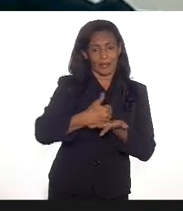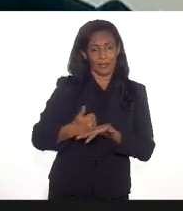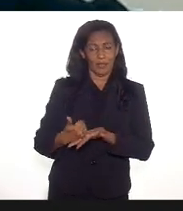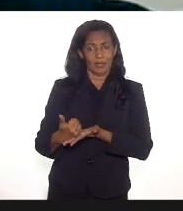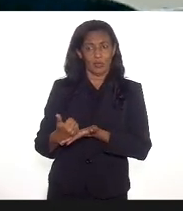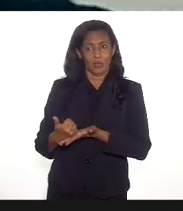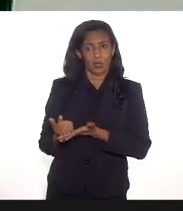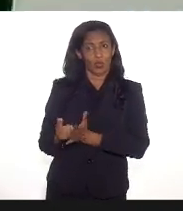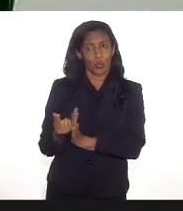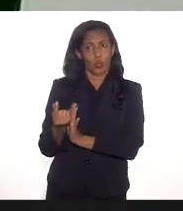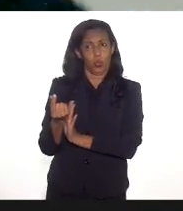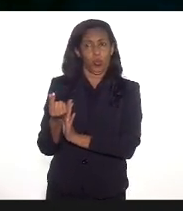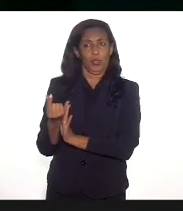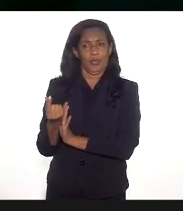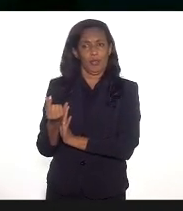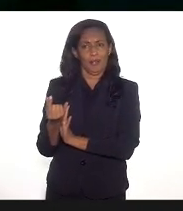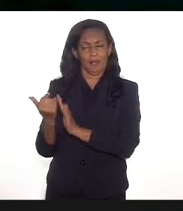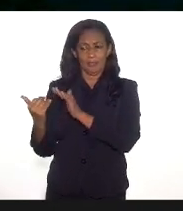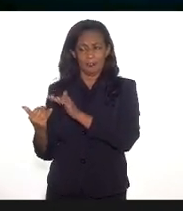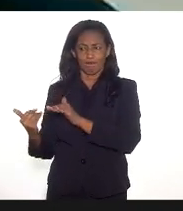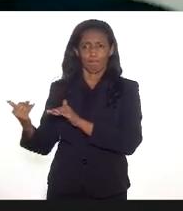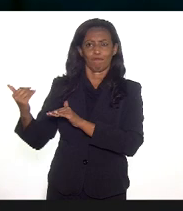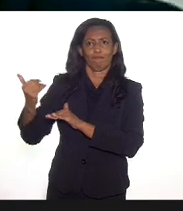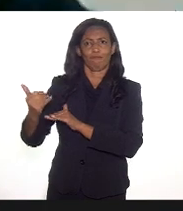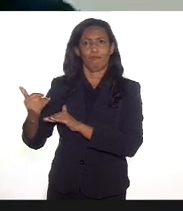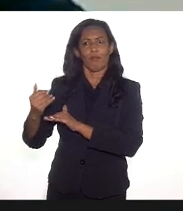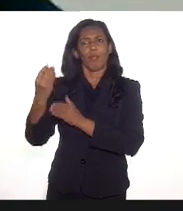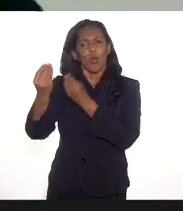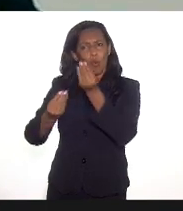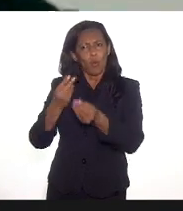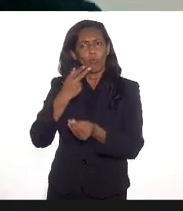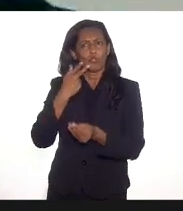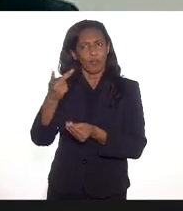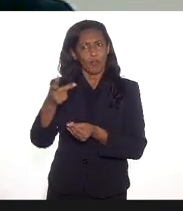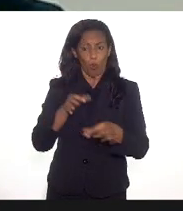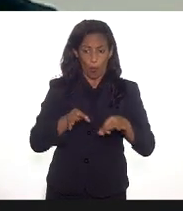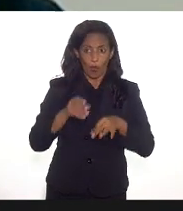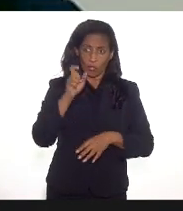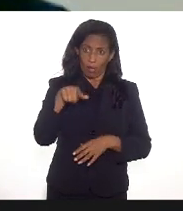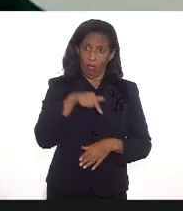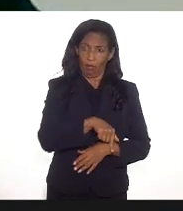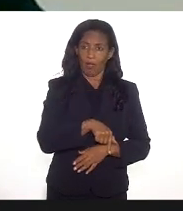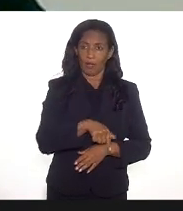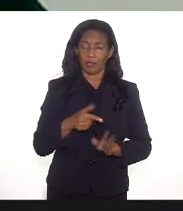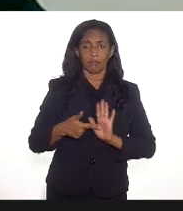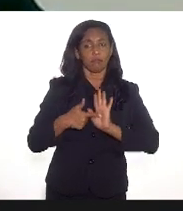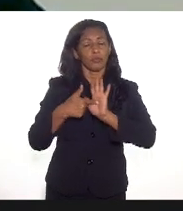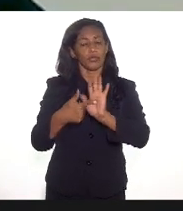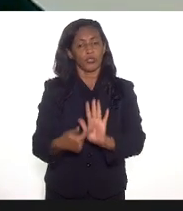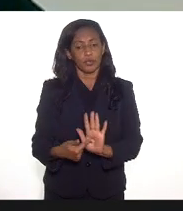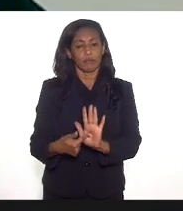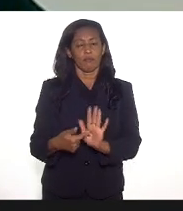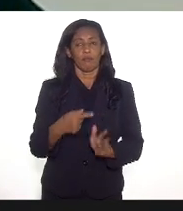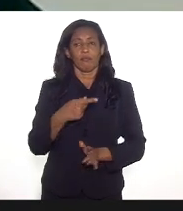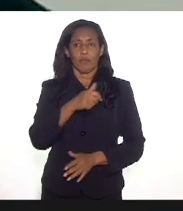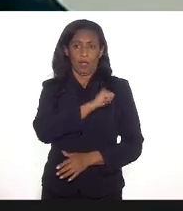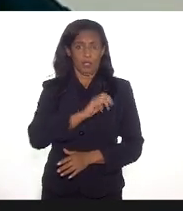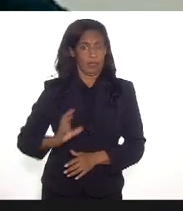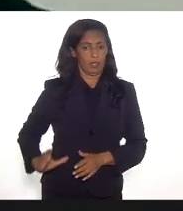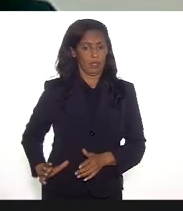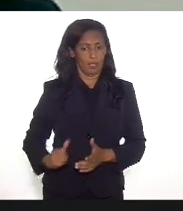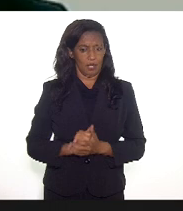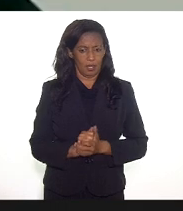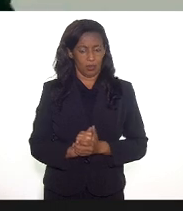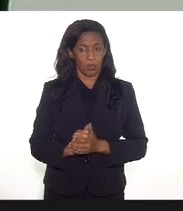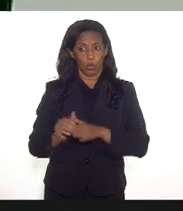do orçamento e desse superávit, como Vossa Excelência disse, o plano é este, apresentado pelo presidente André Siciliano,